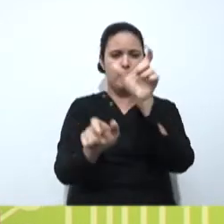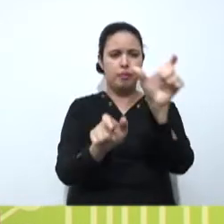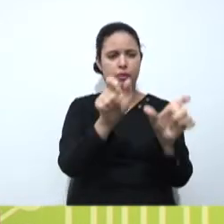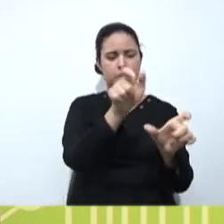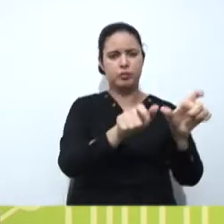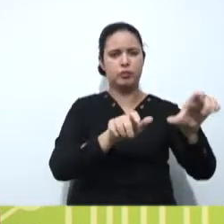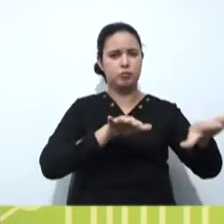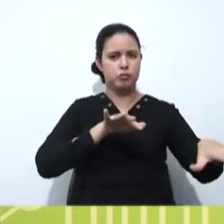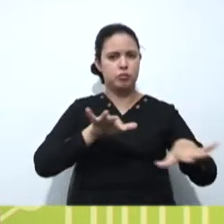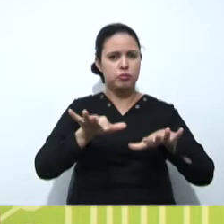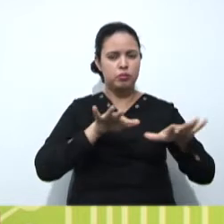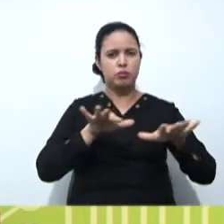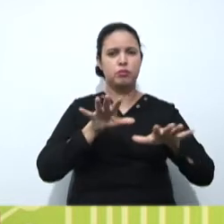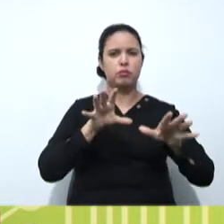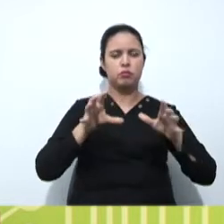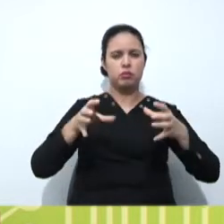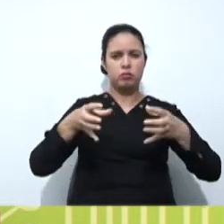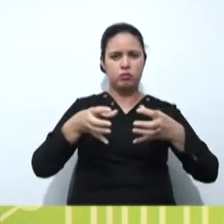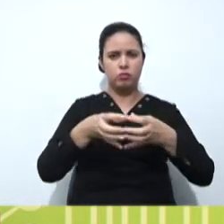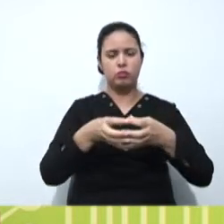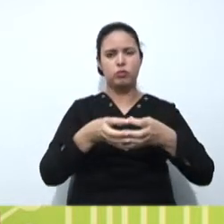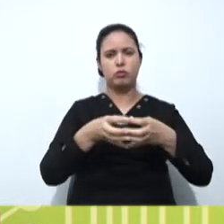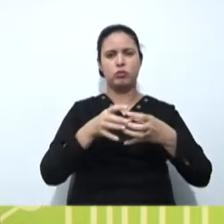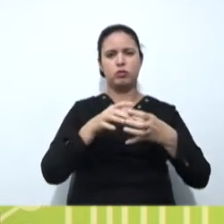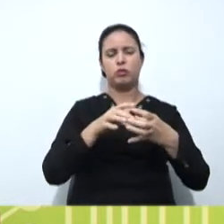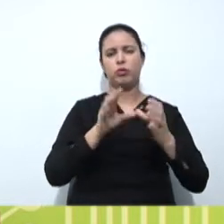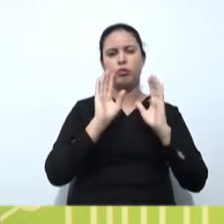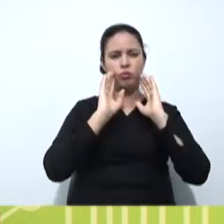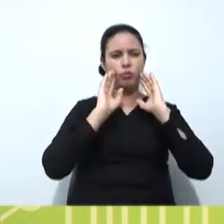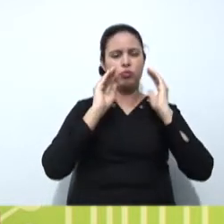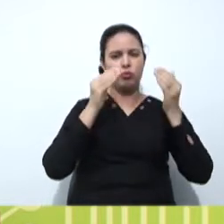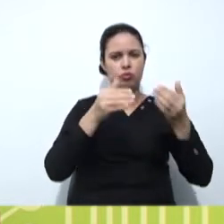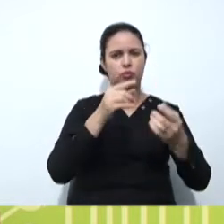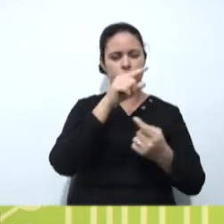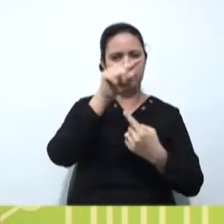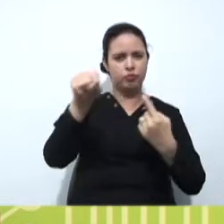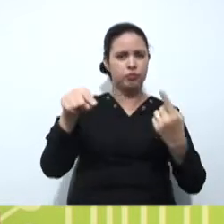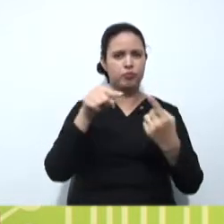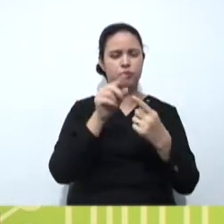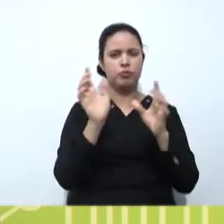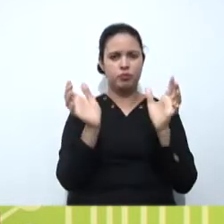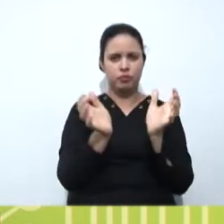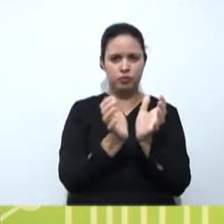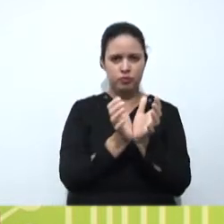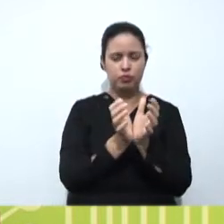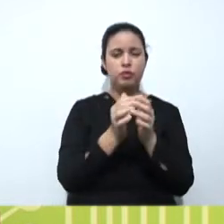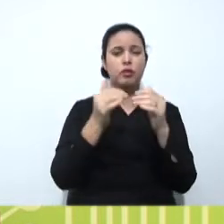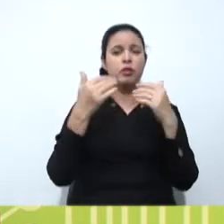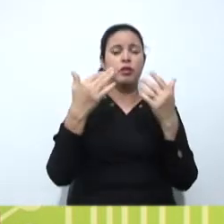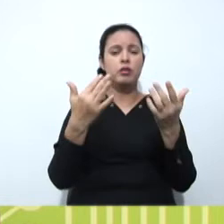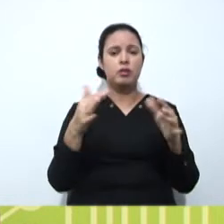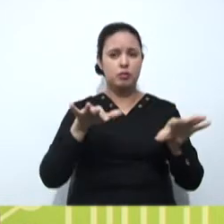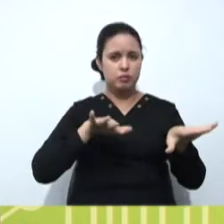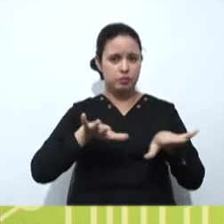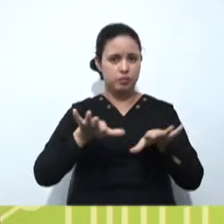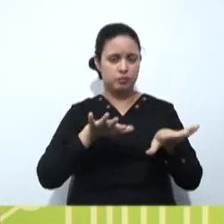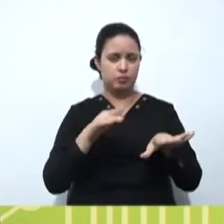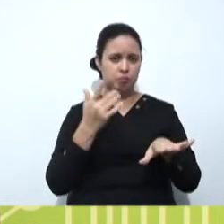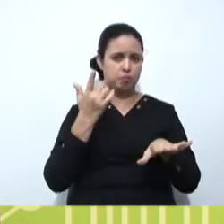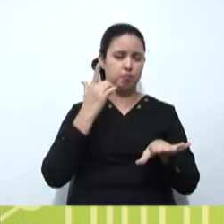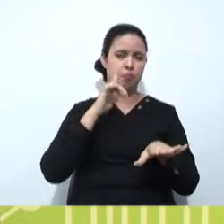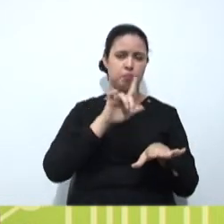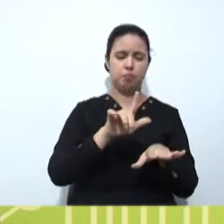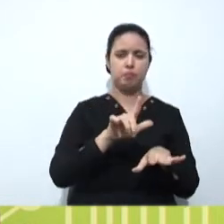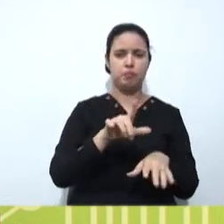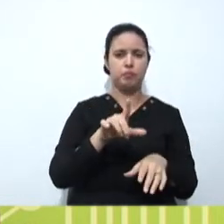pessoas, conjunto, em prol a um objetivo coletivo. Olha que diferença. E quando essas mobilizações acontecem,